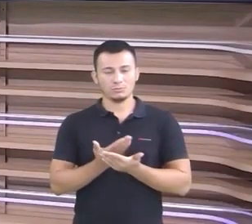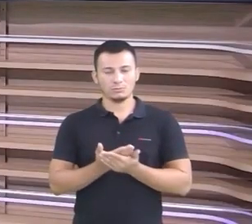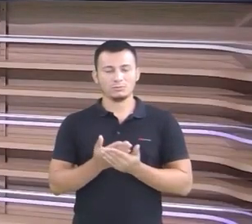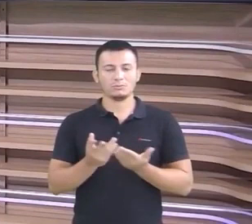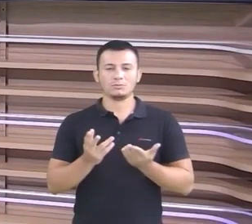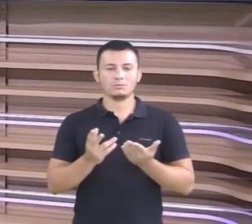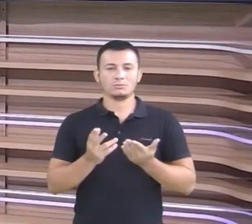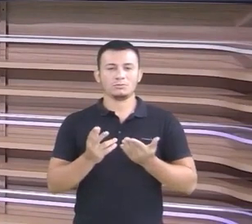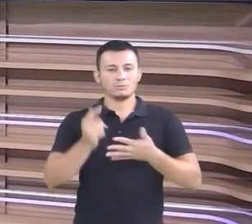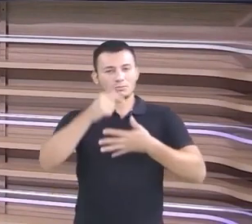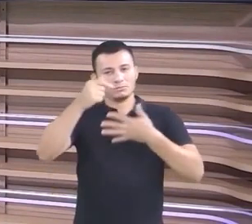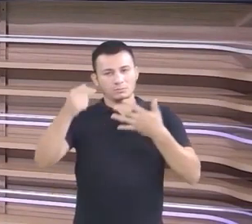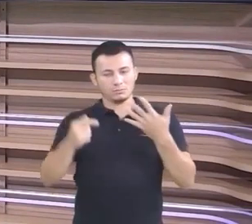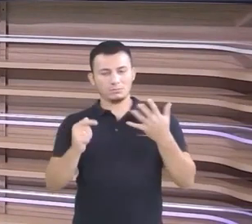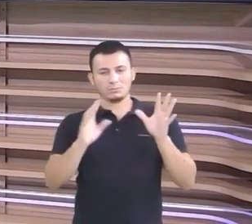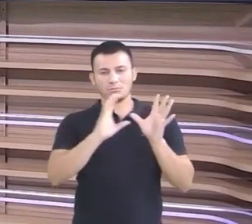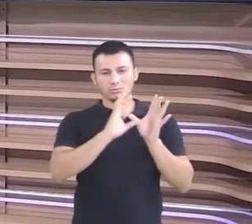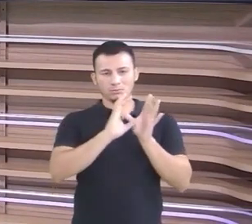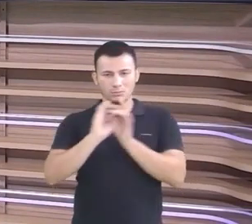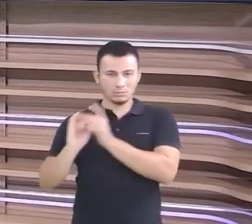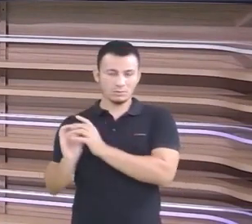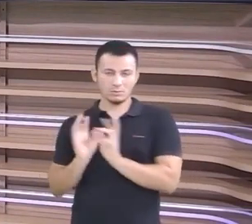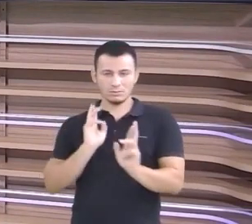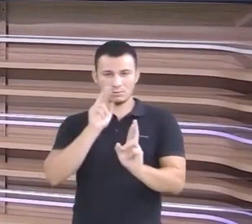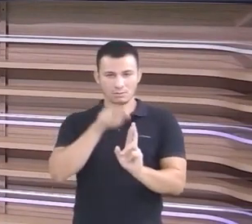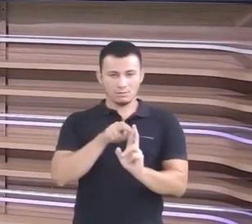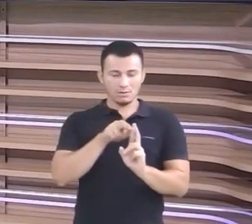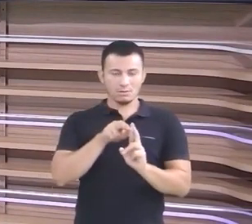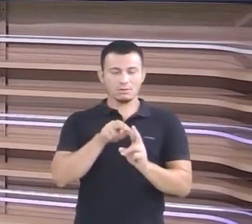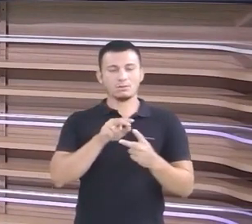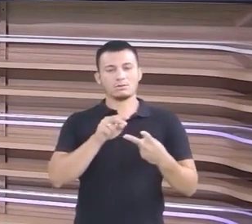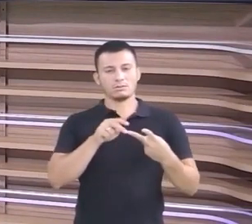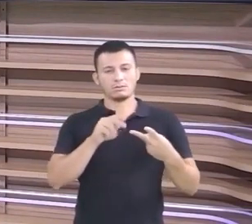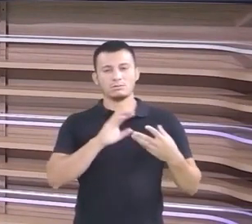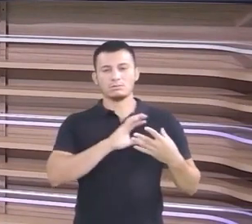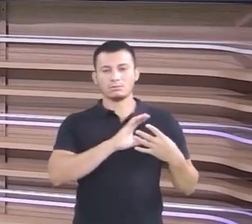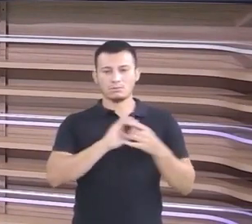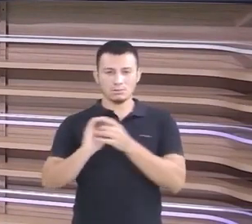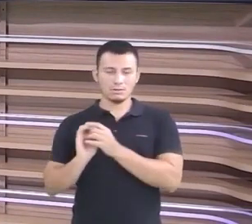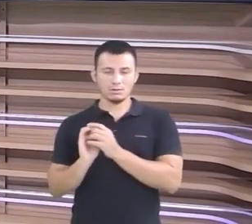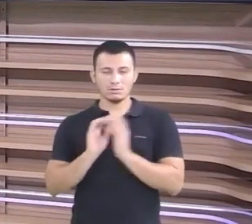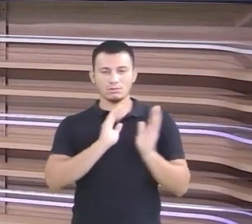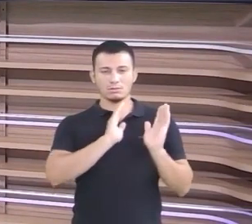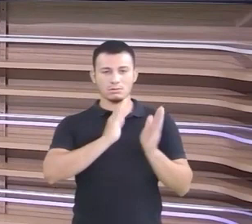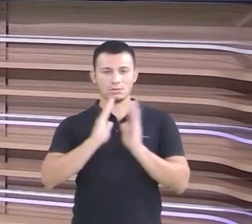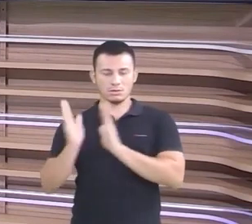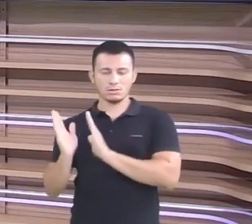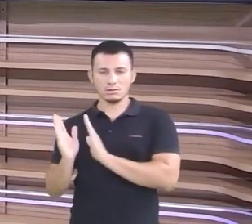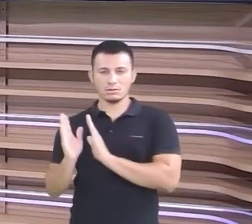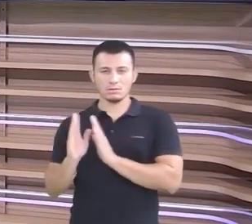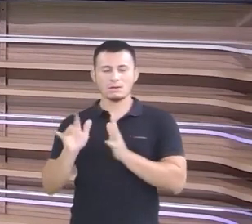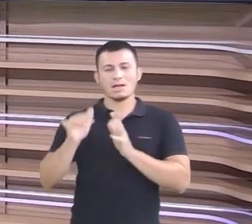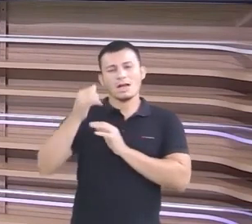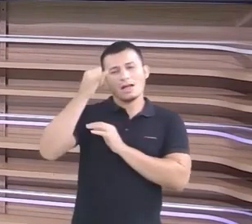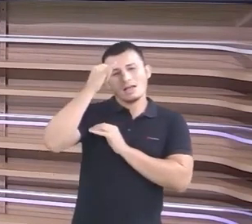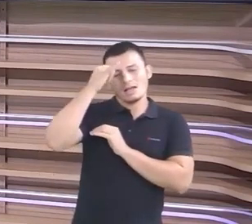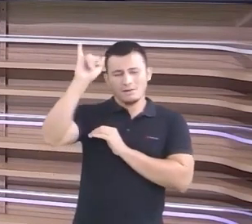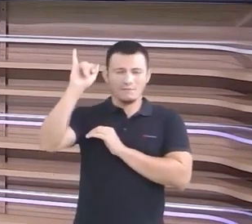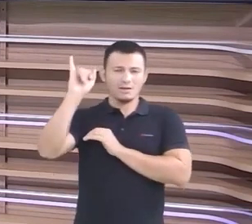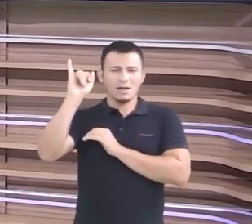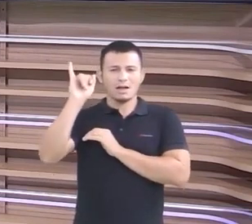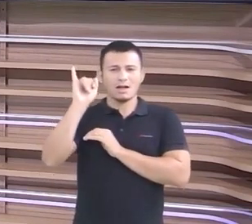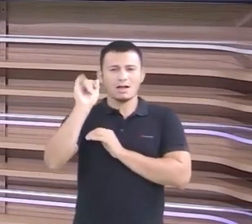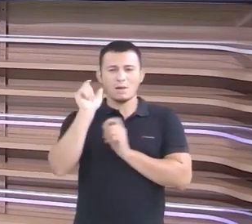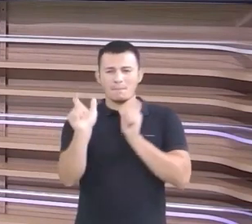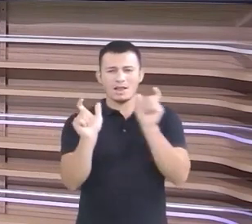os elementos de coesão referencial e sequencial, que servem para evitar repetições